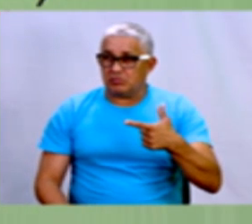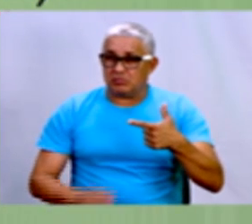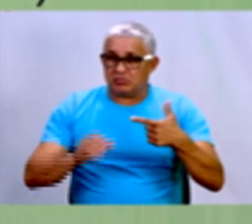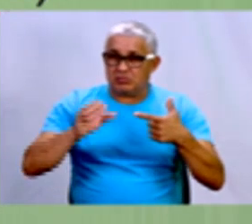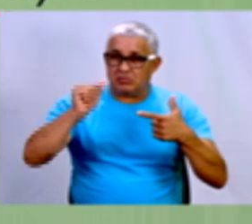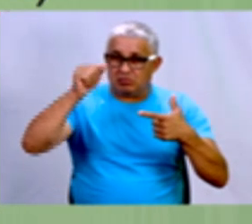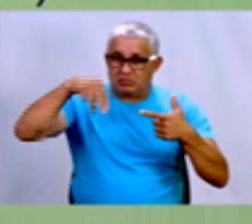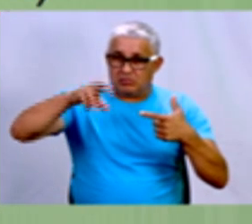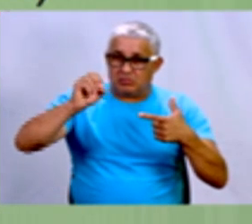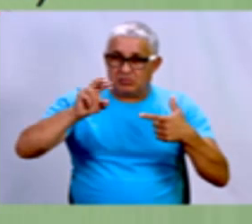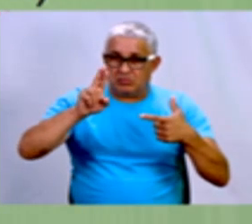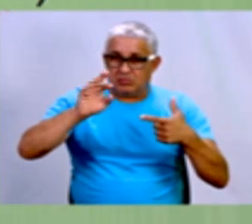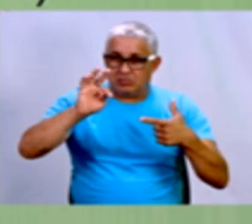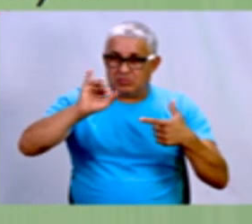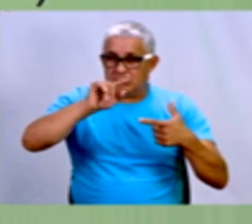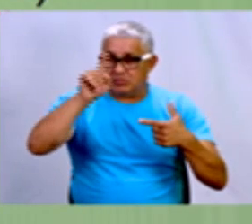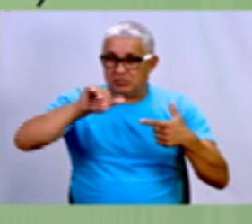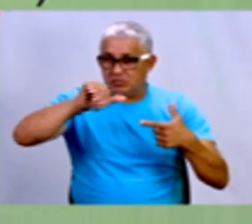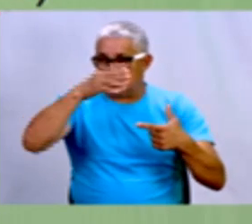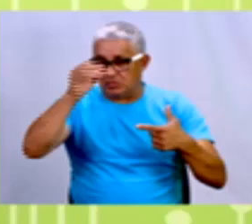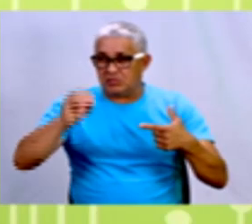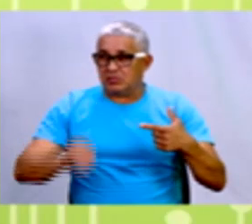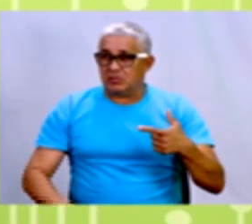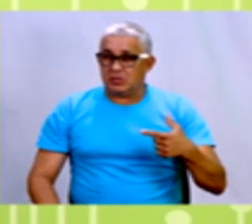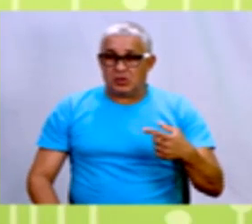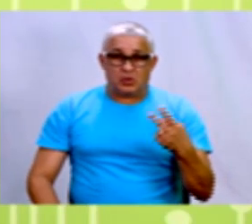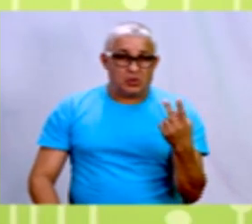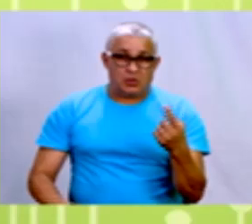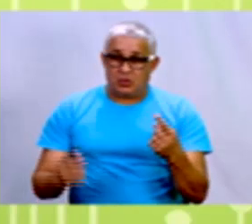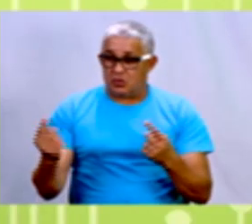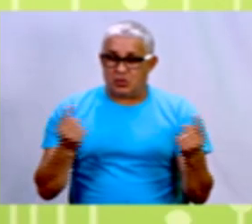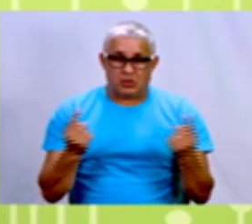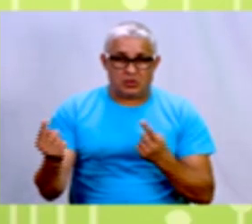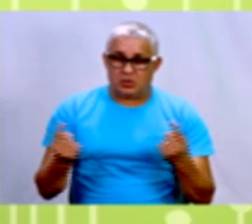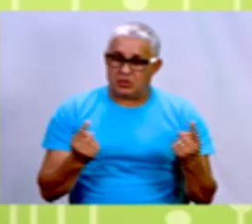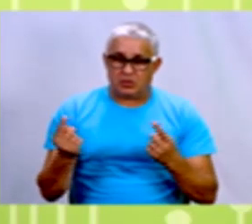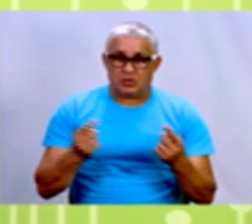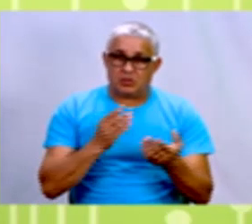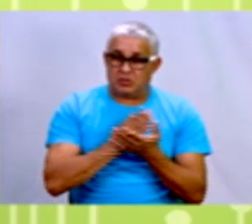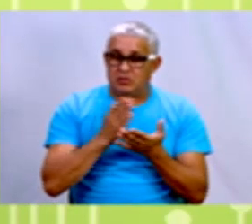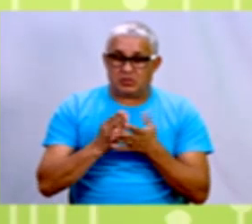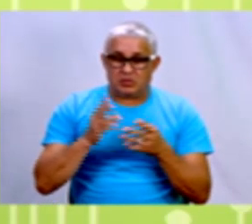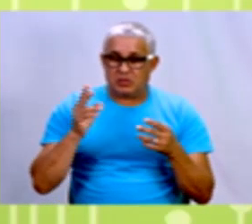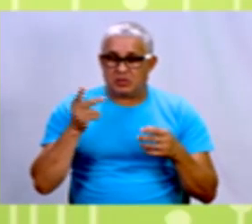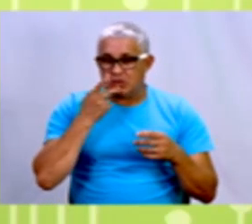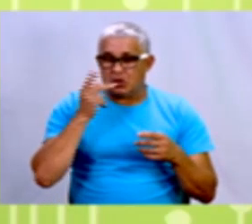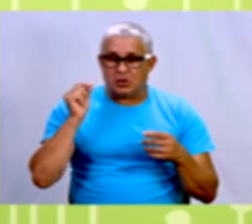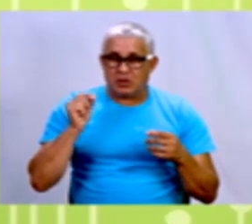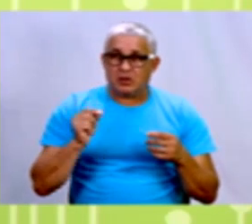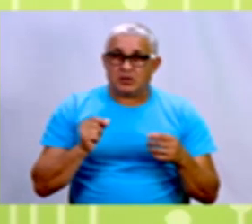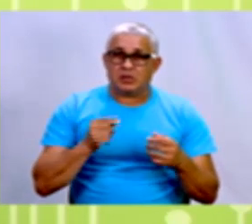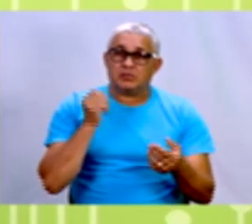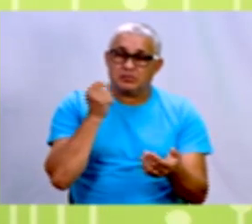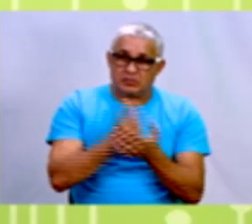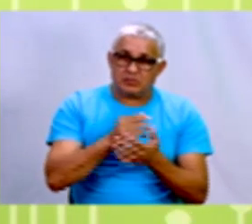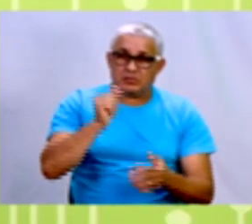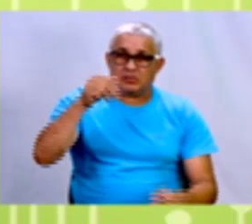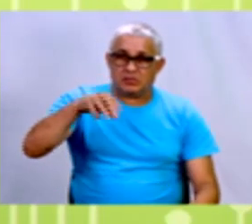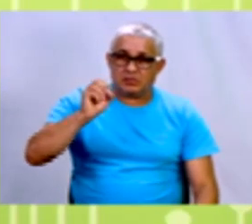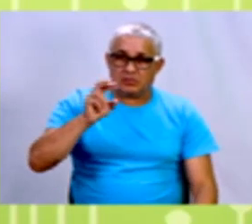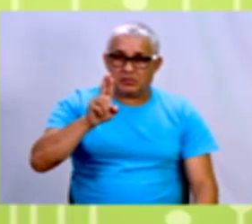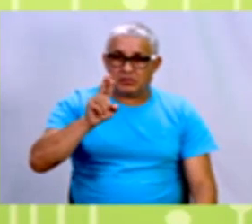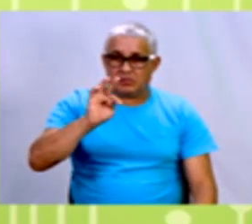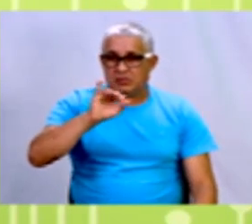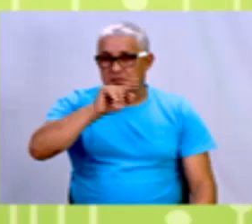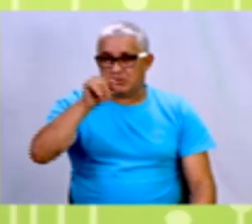No caso, os dois são assim, né? Quando a gente está falando da parcela, a gente está falando, o que a gente está pagando de amortização mais